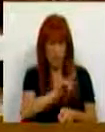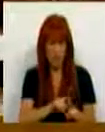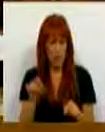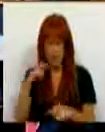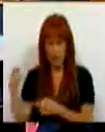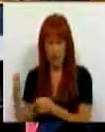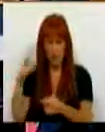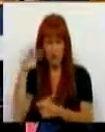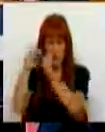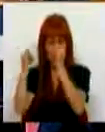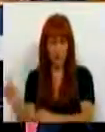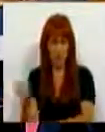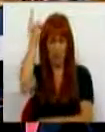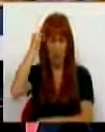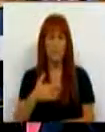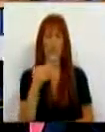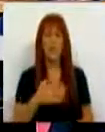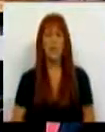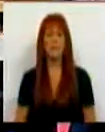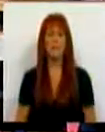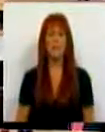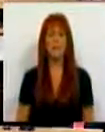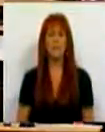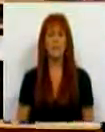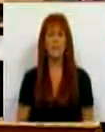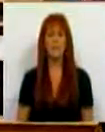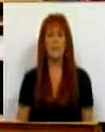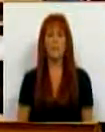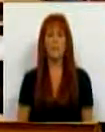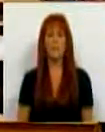não são os investidores internacionais. Muito obrigado. Obrigado.